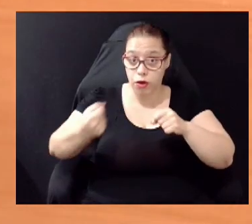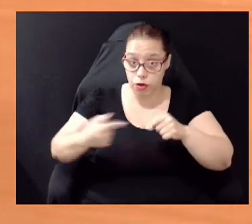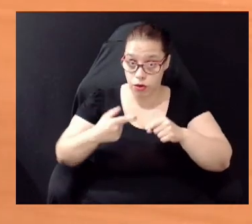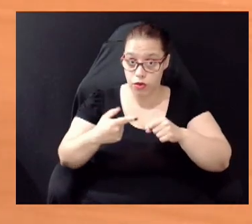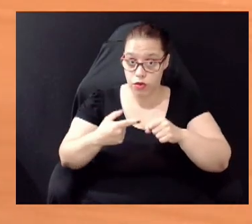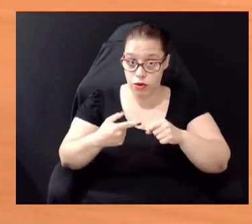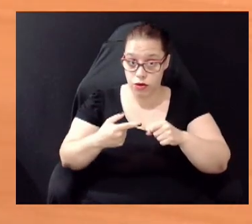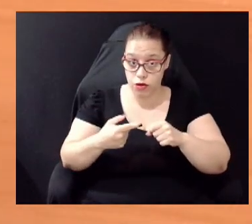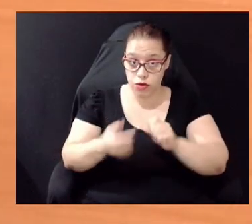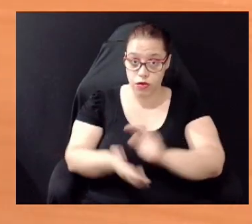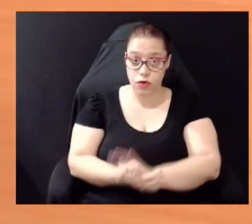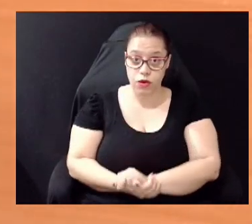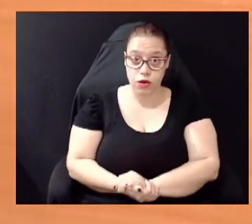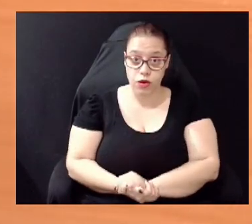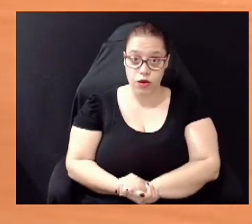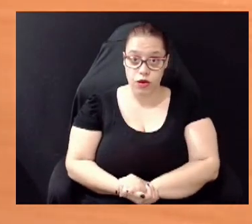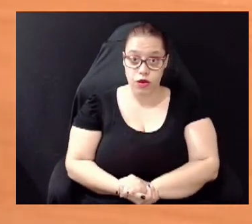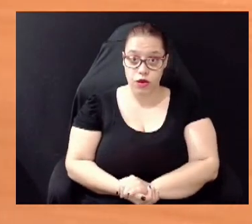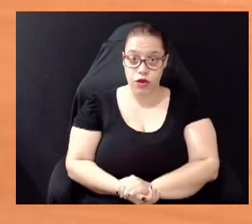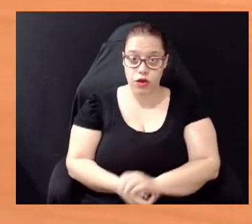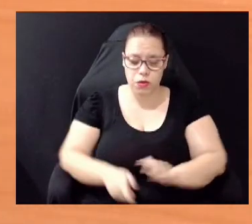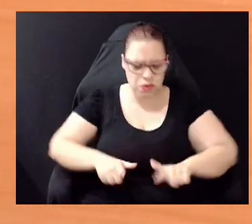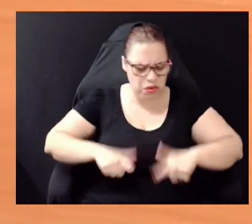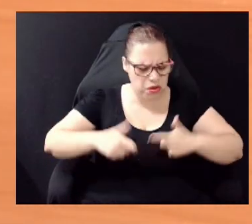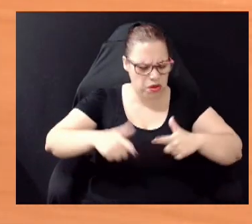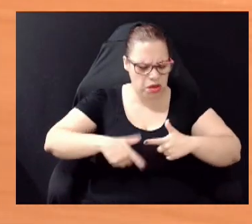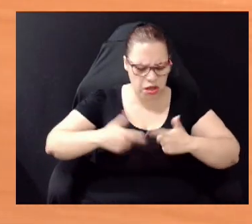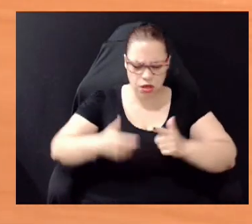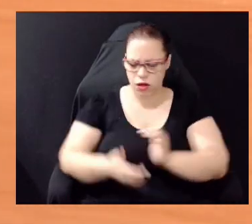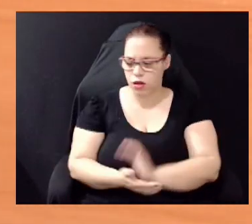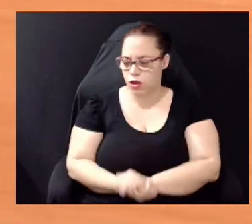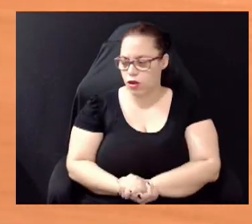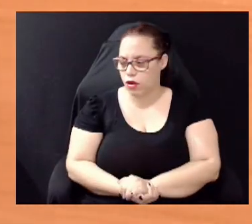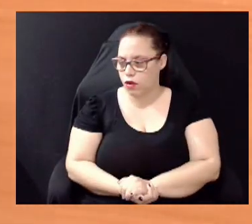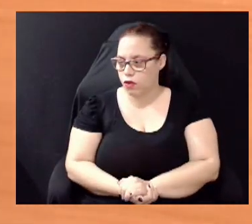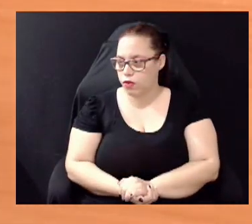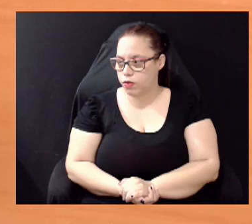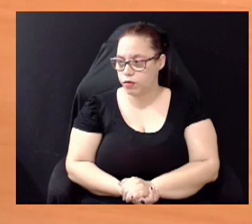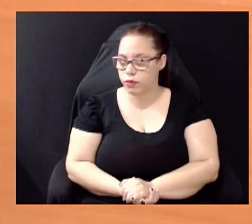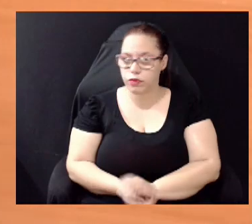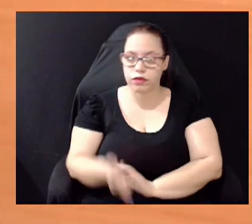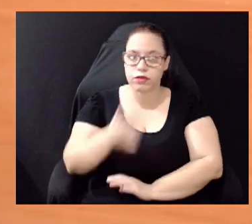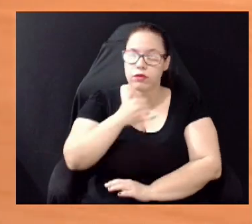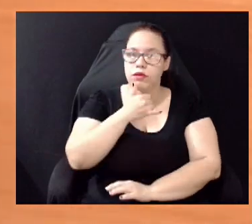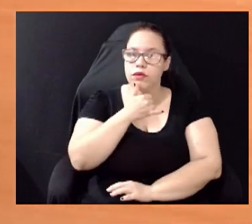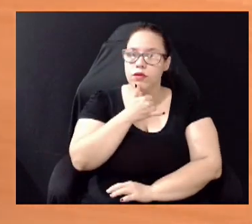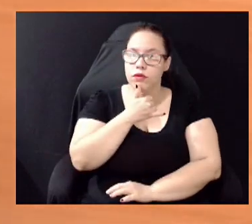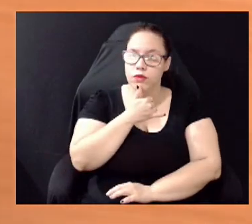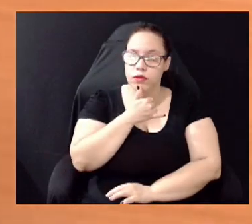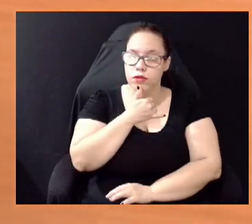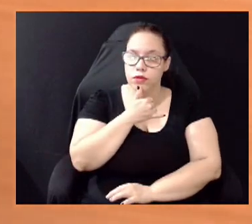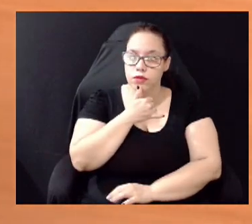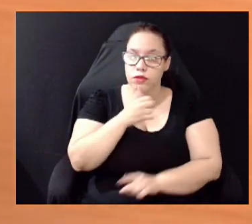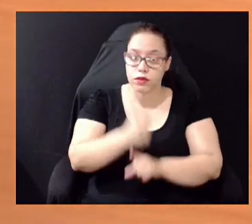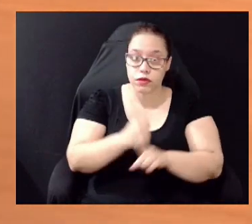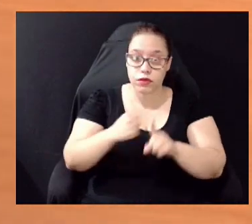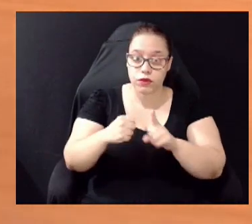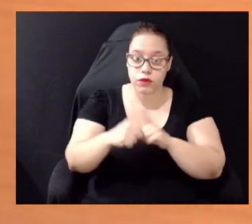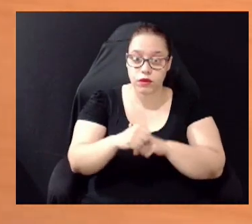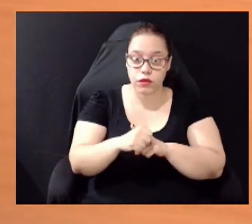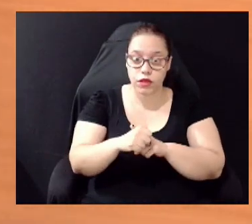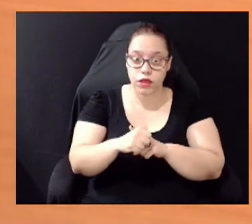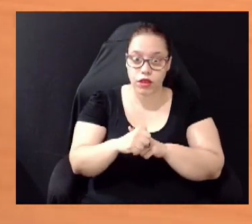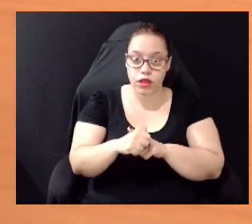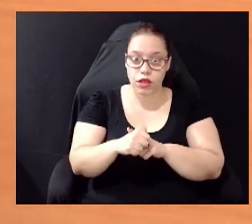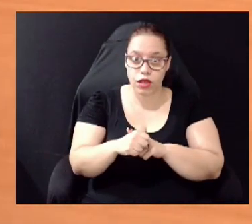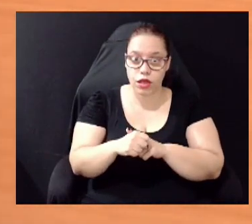novo, essa questão de militância, de estar na luta, porque infelizmente, onde muitas vezes a sociedade joga a gente, eu estava na prostituição.